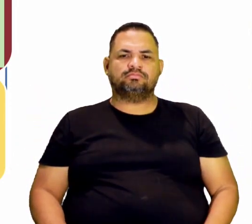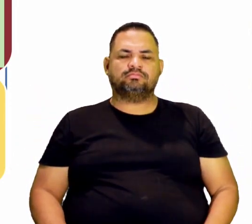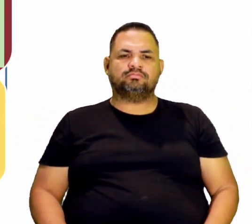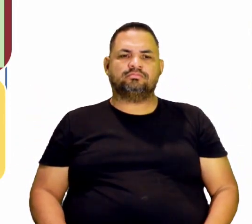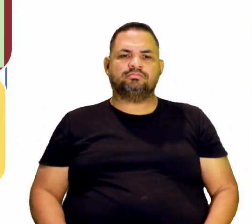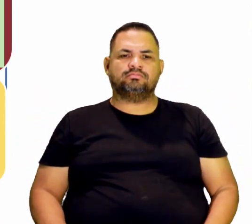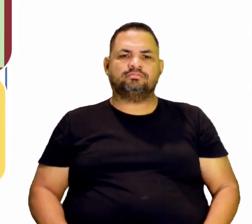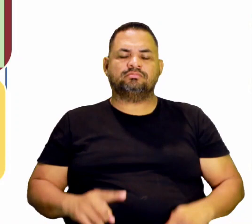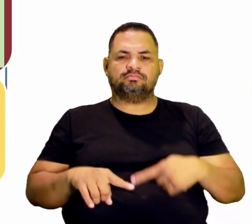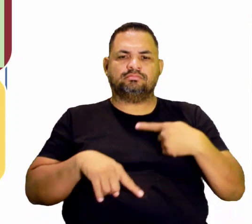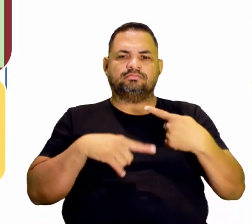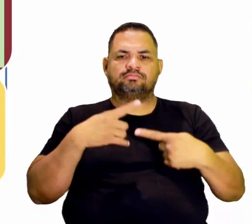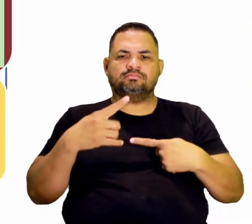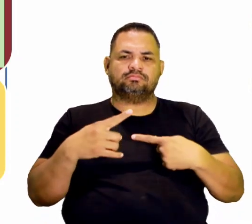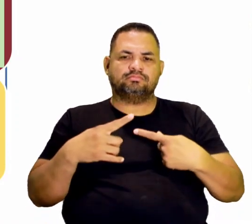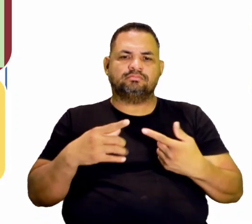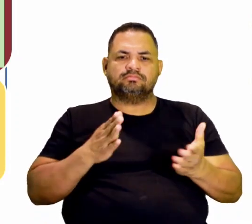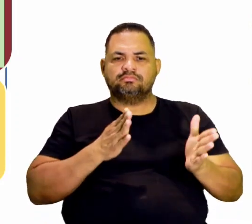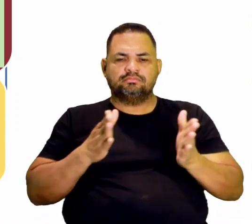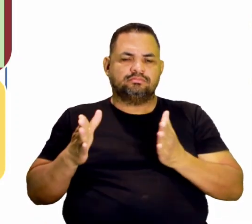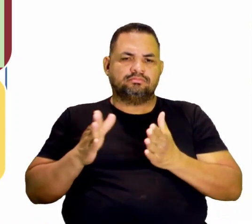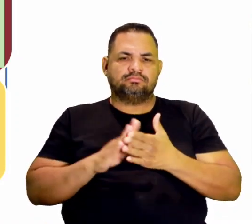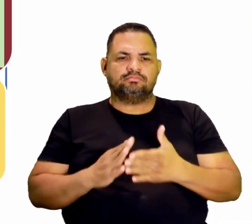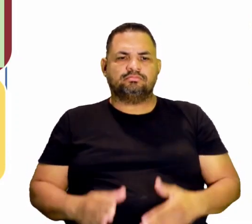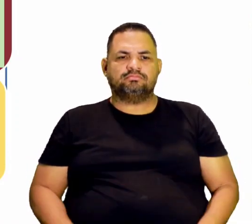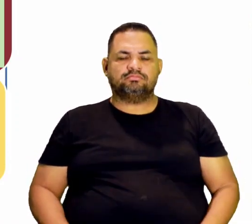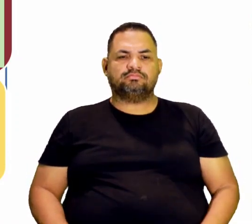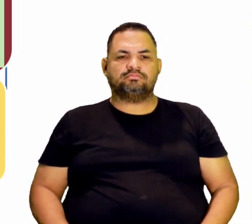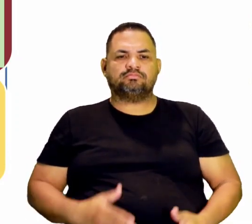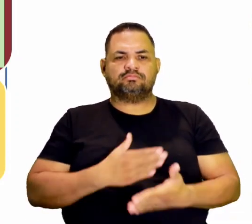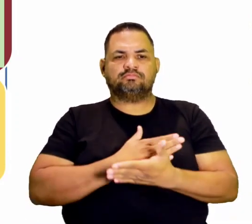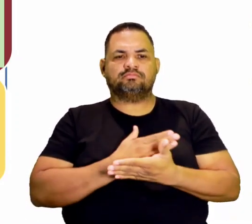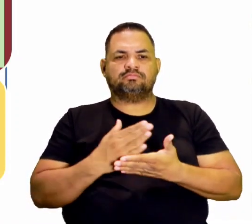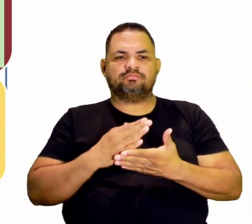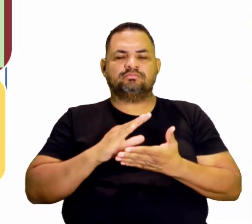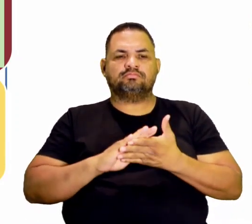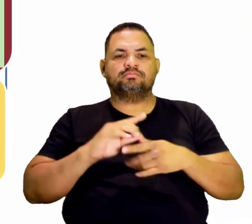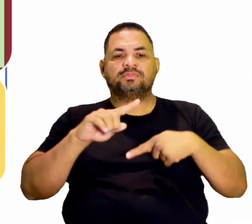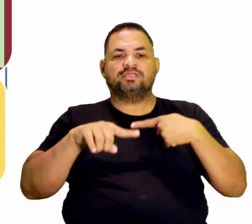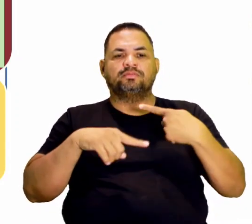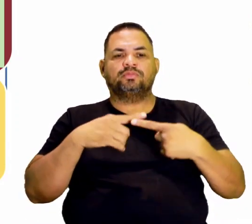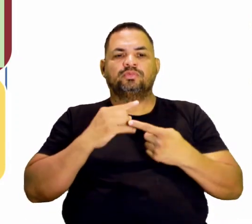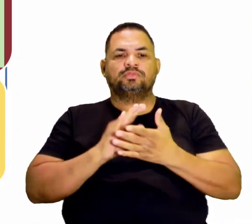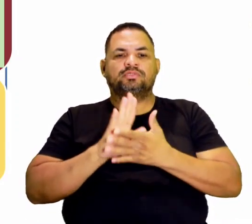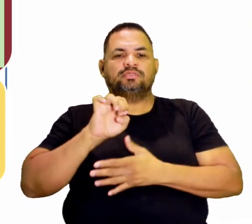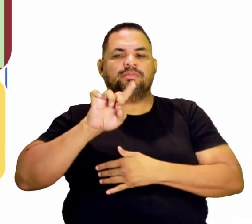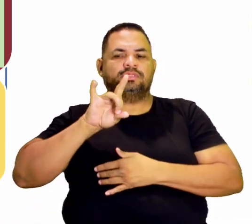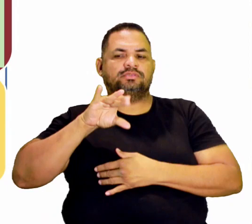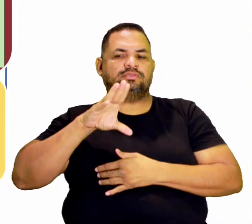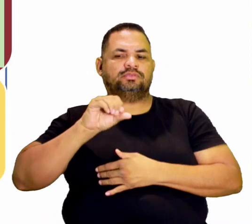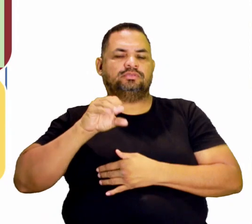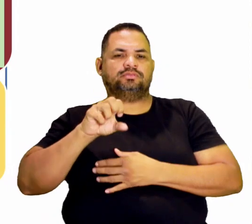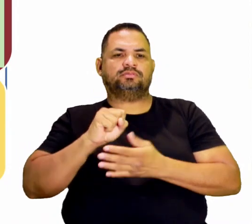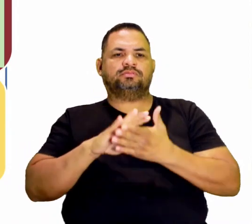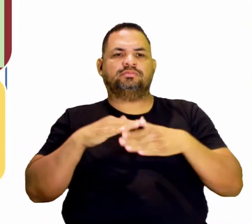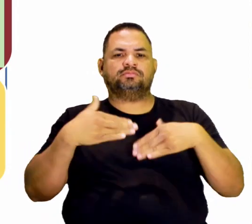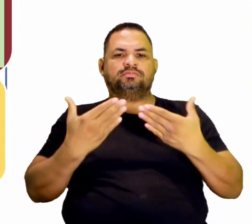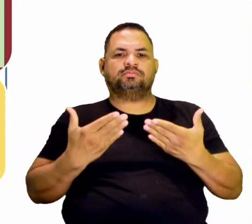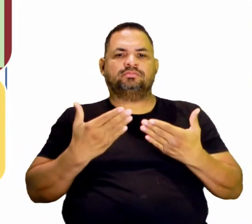depois de algum tempo, né? Então vem o que passou a se chamar de pós-impressionismo.